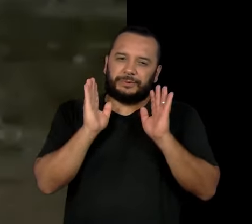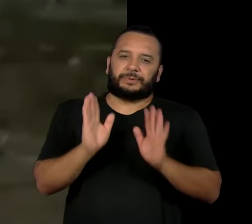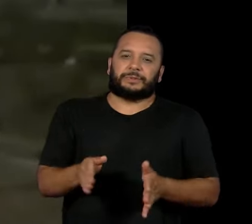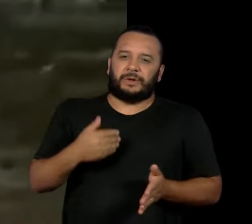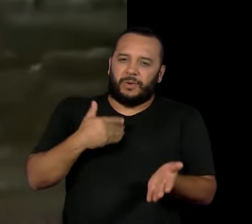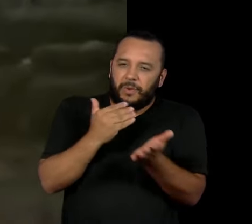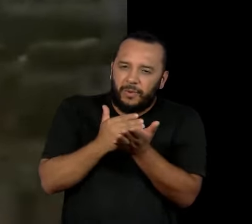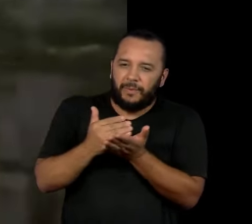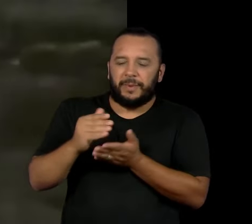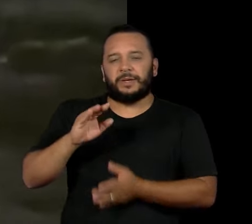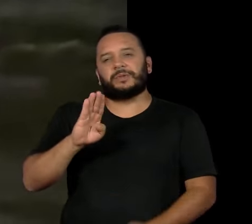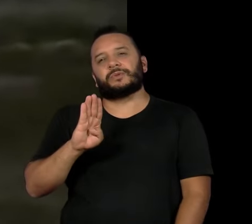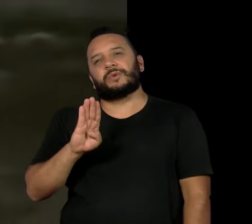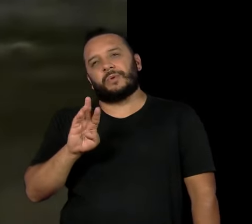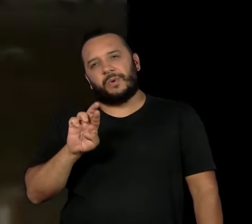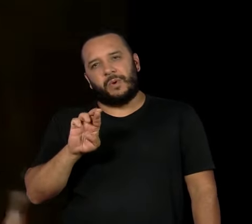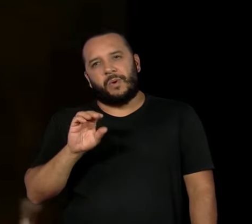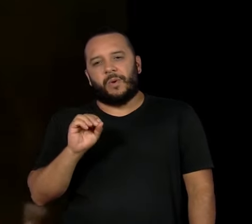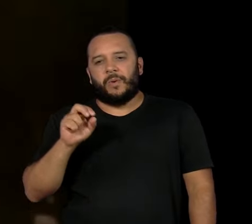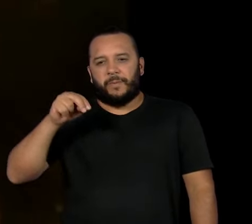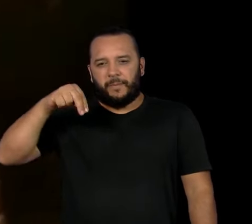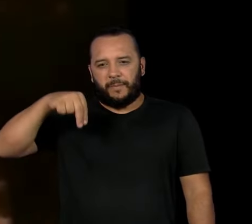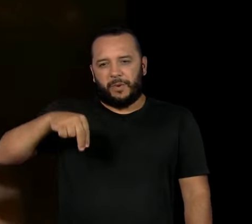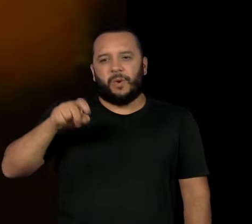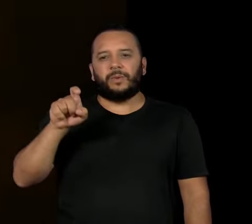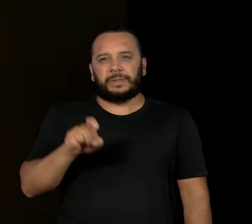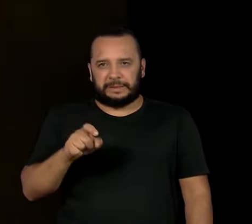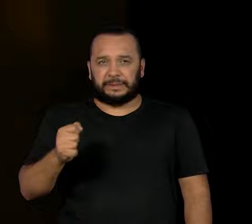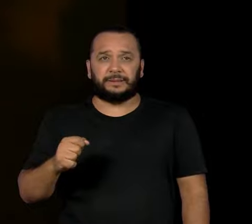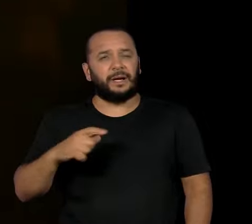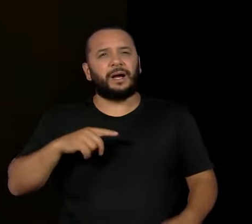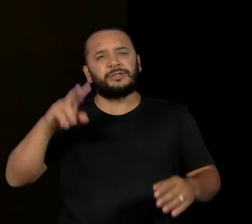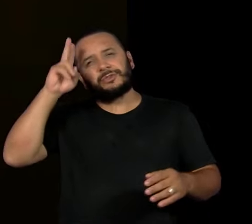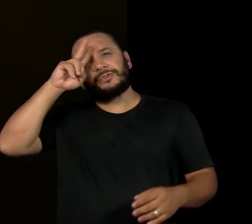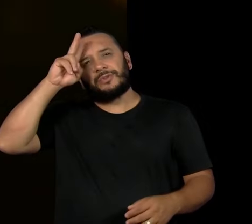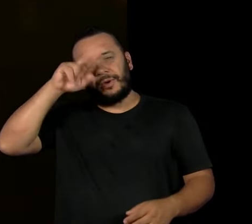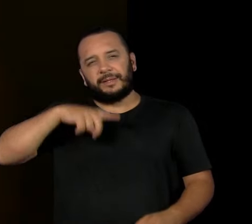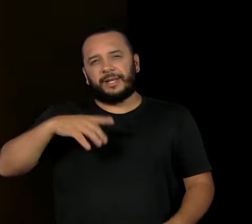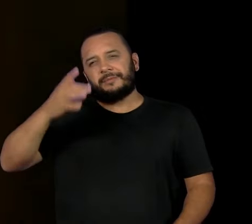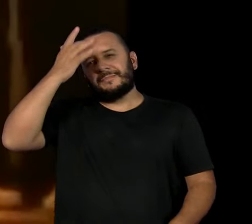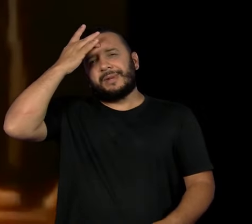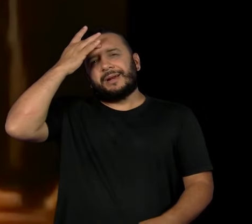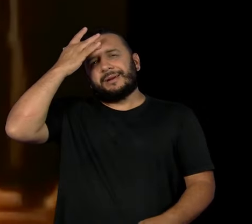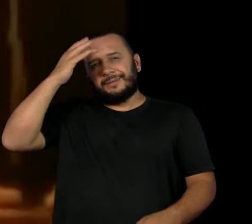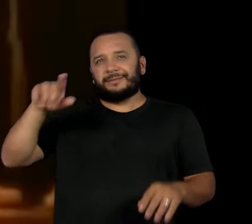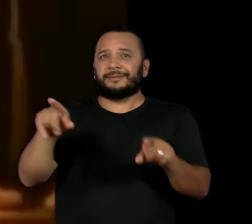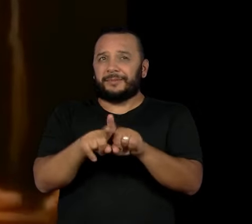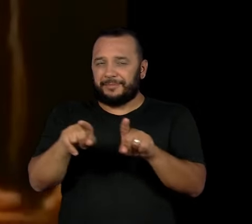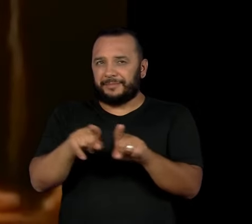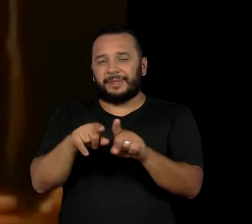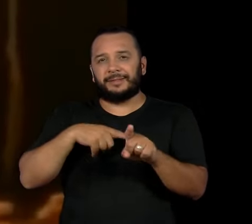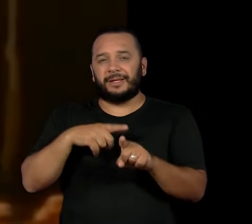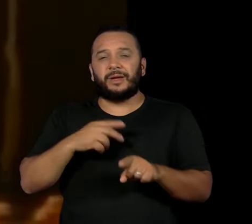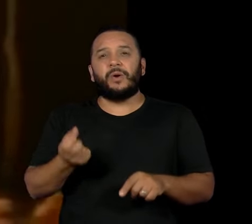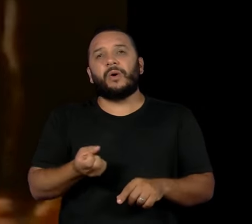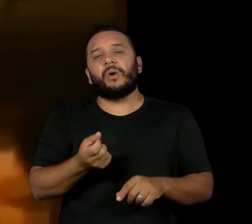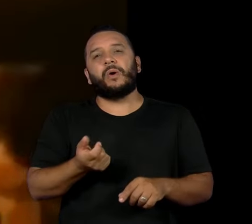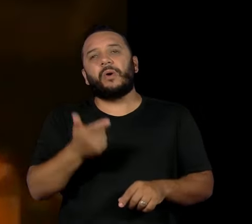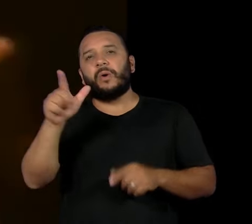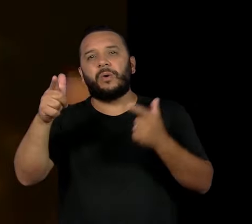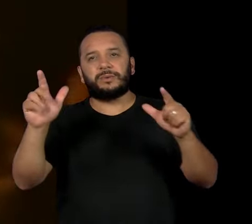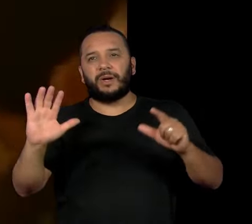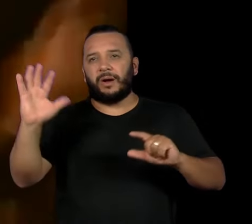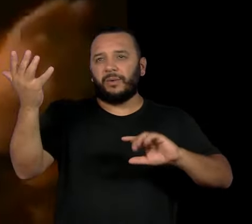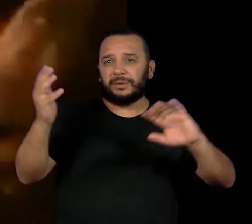tem algumas coisas mais marcantes e outras coisas que vão correndo por fora, que é o que complementa tudo isso, né?